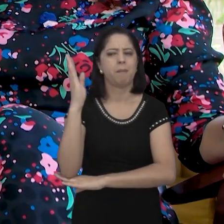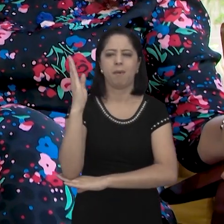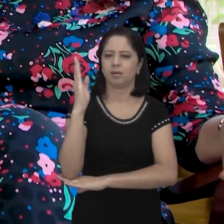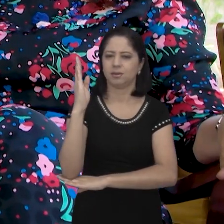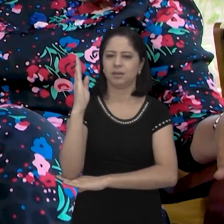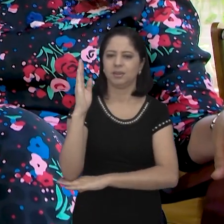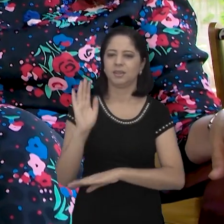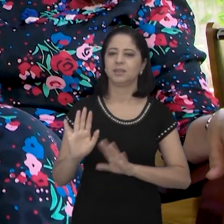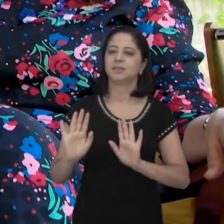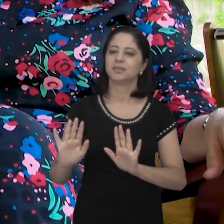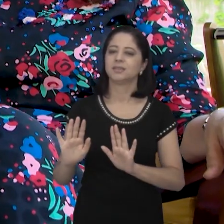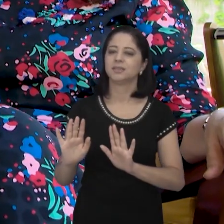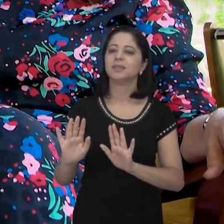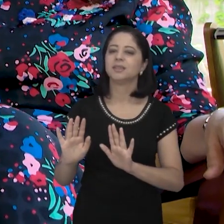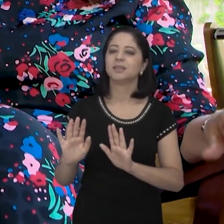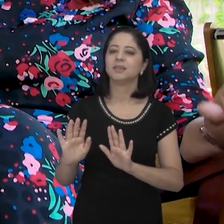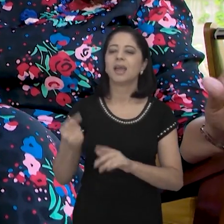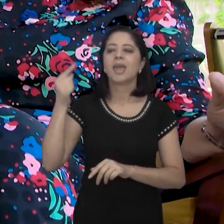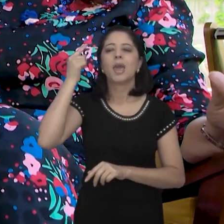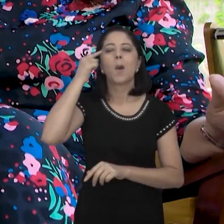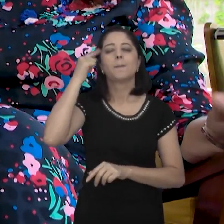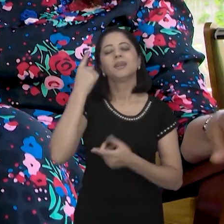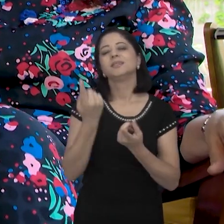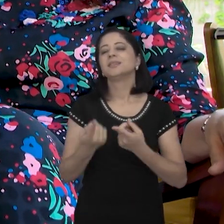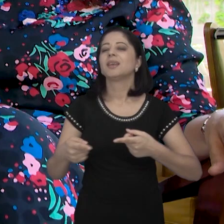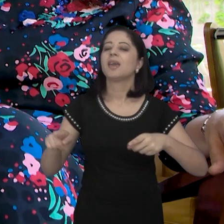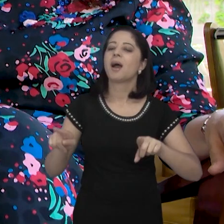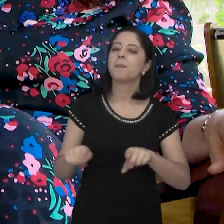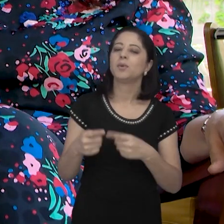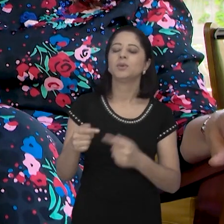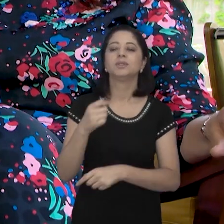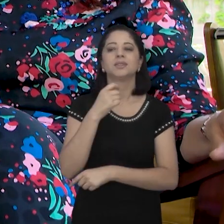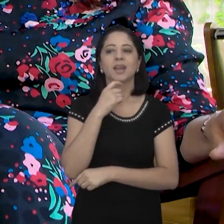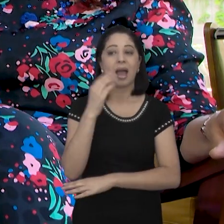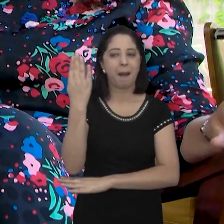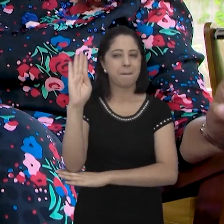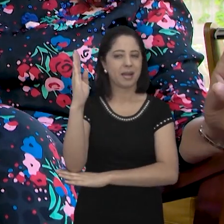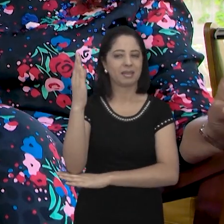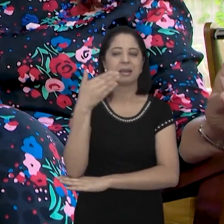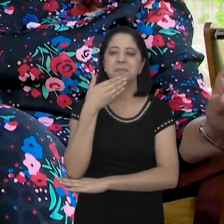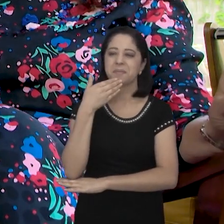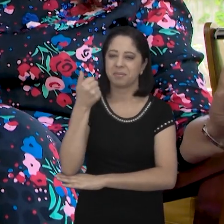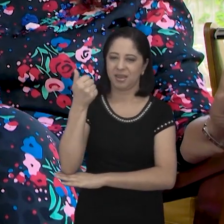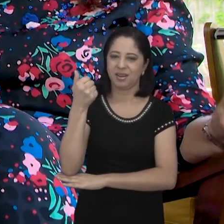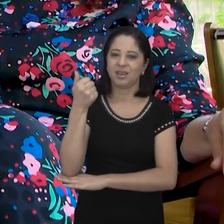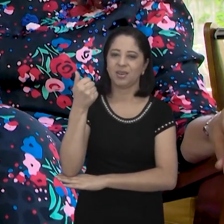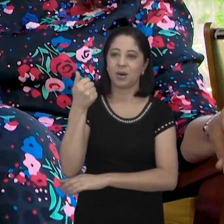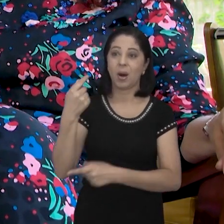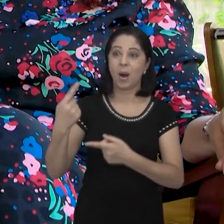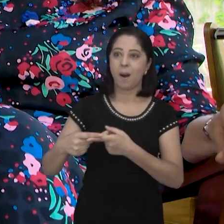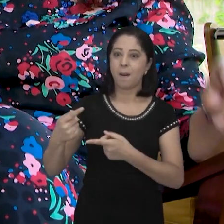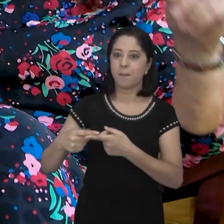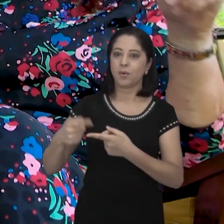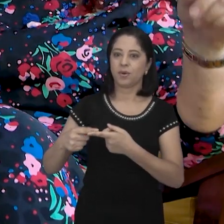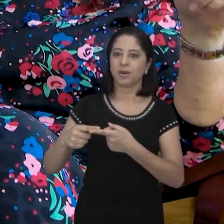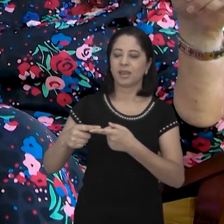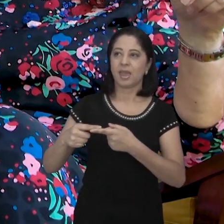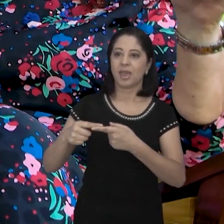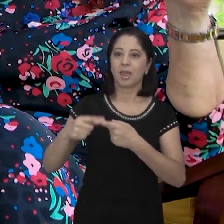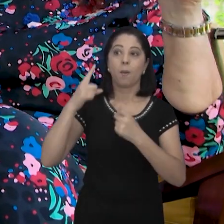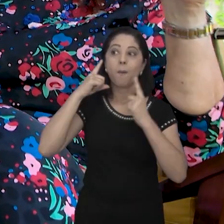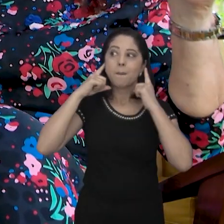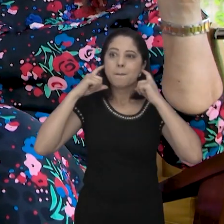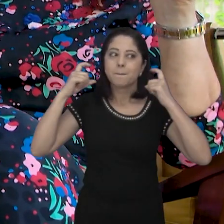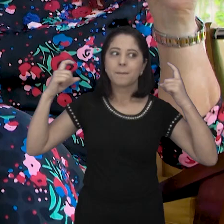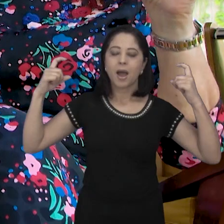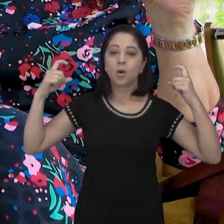por madeira, então, pensando na música, eu pensei, a madeira é melhor. A acústica vai